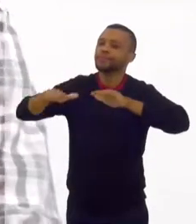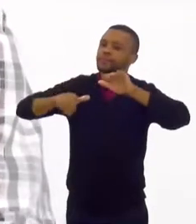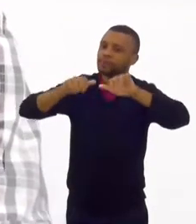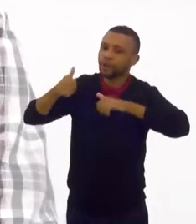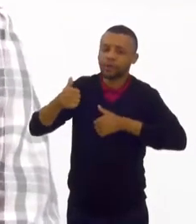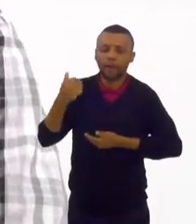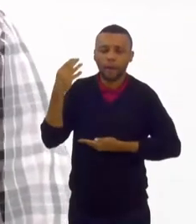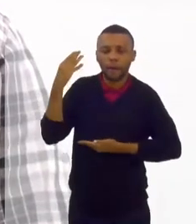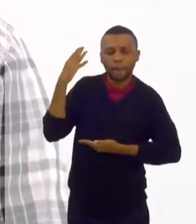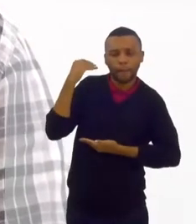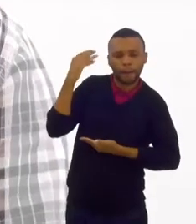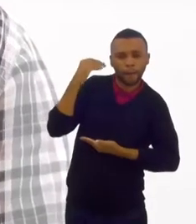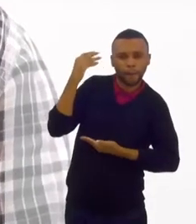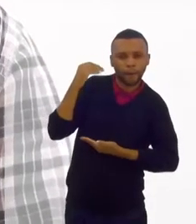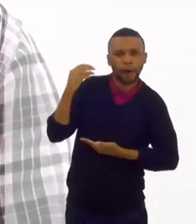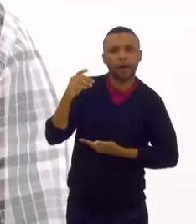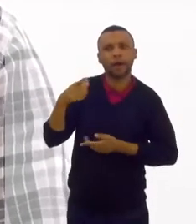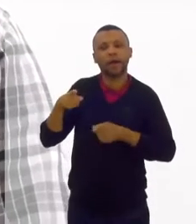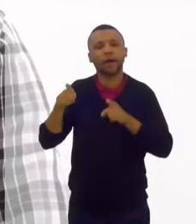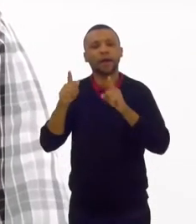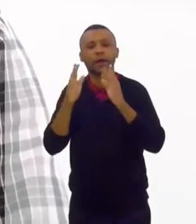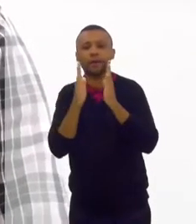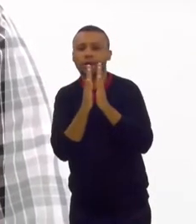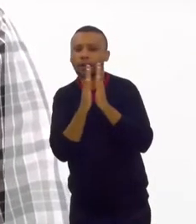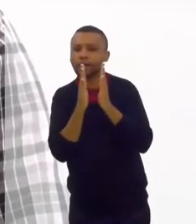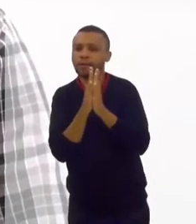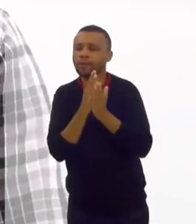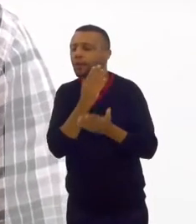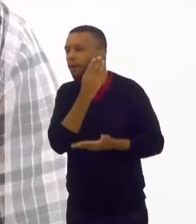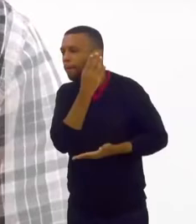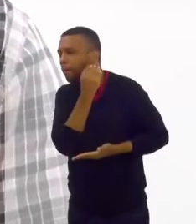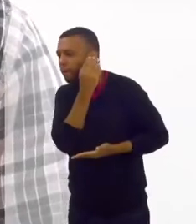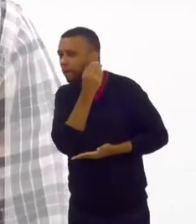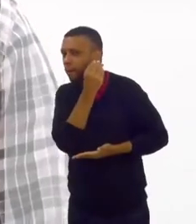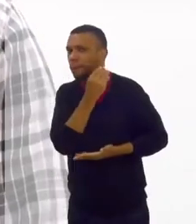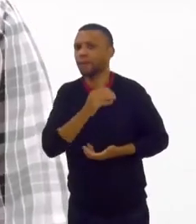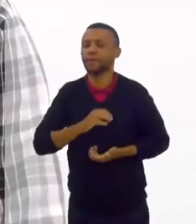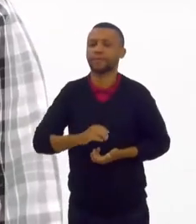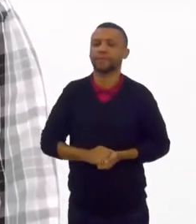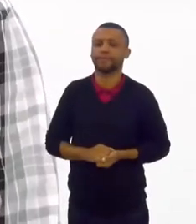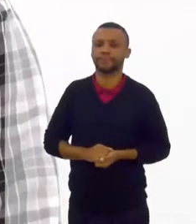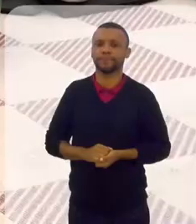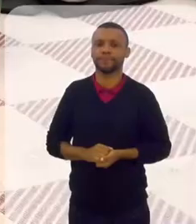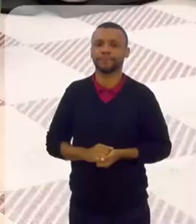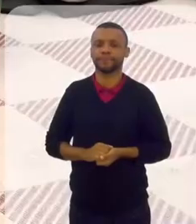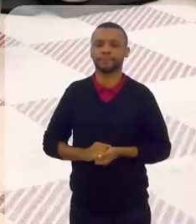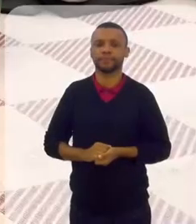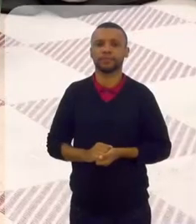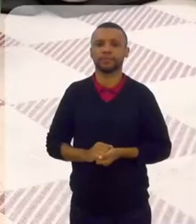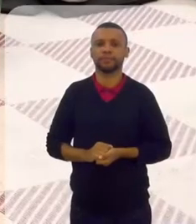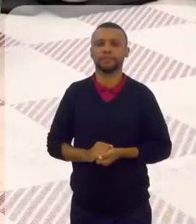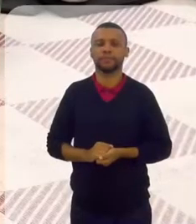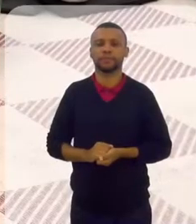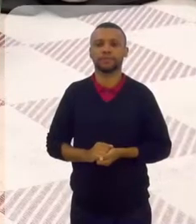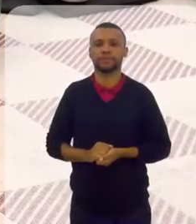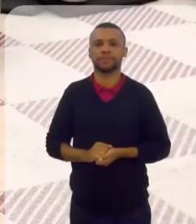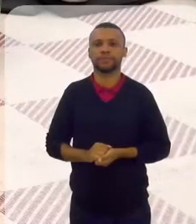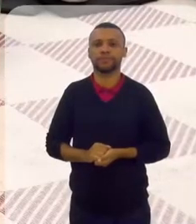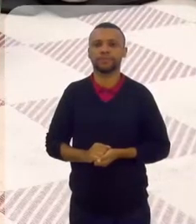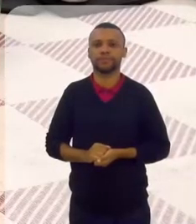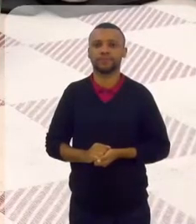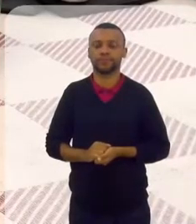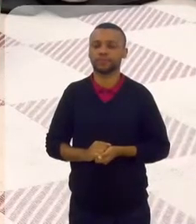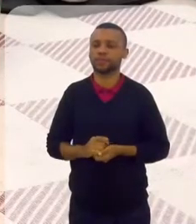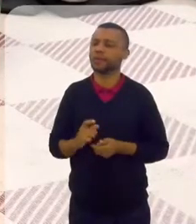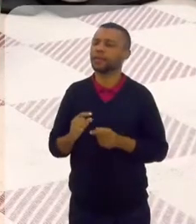chamamento no ouvido direito e o iqama no ouvido esquerdo. Certo. E aí, então, qual